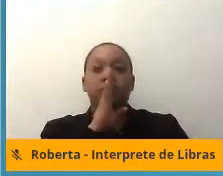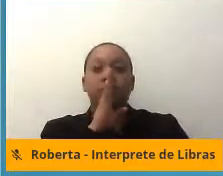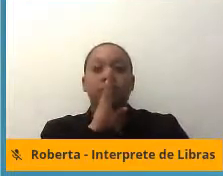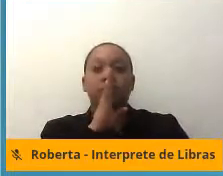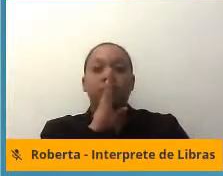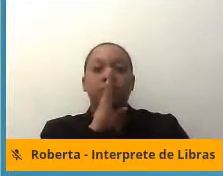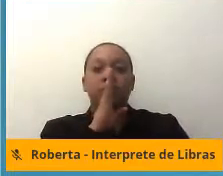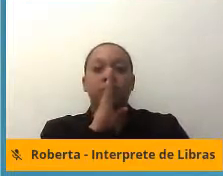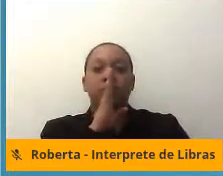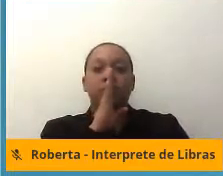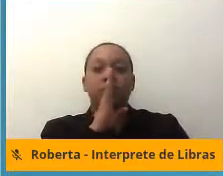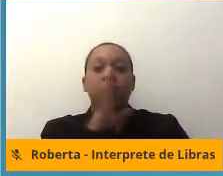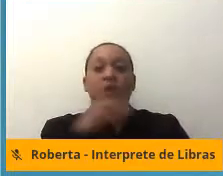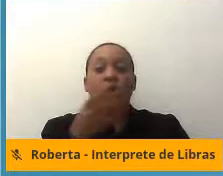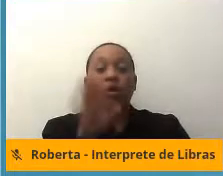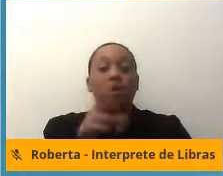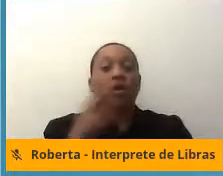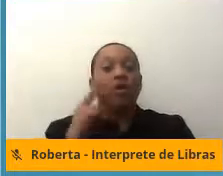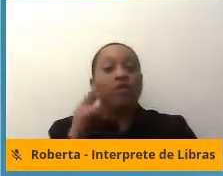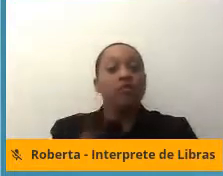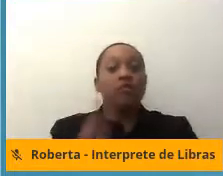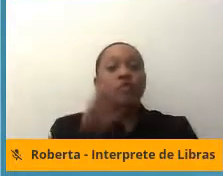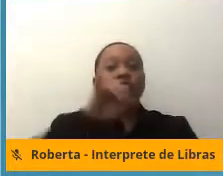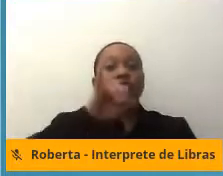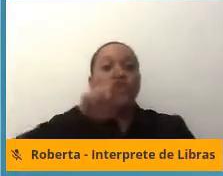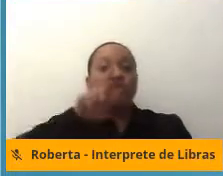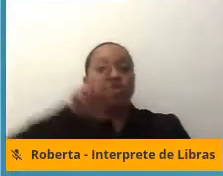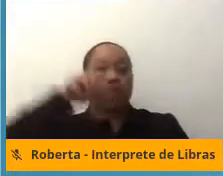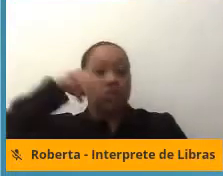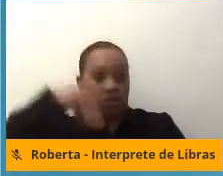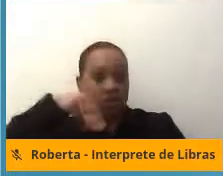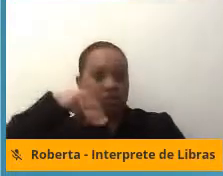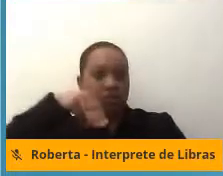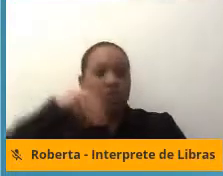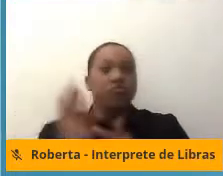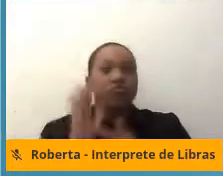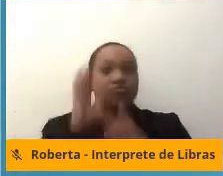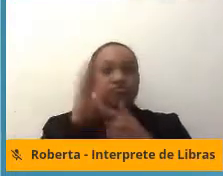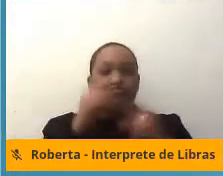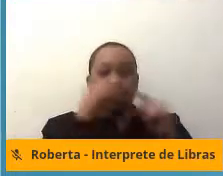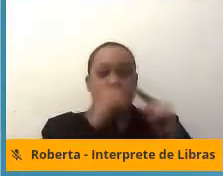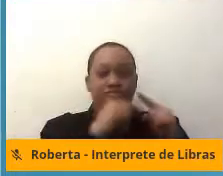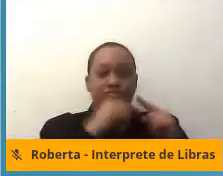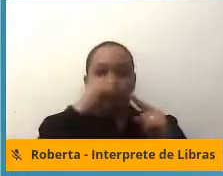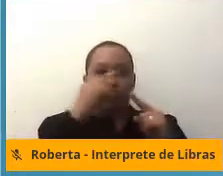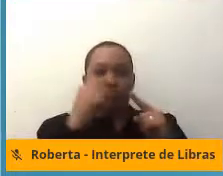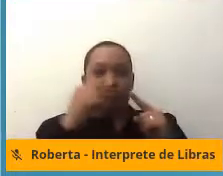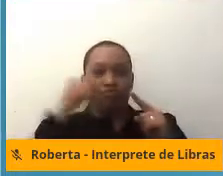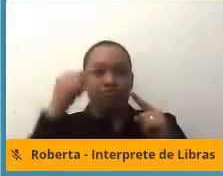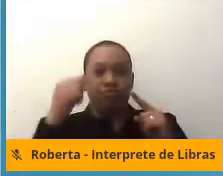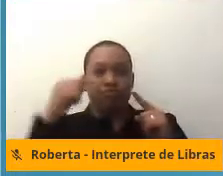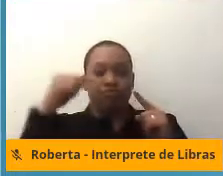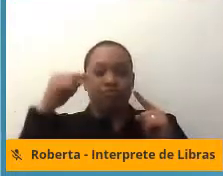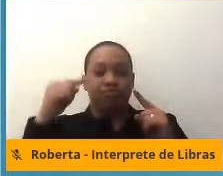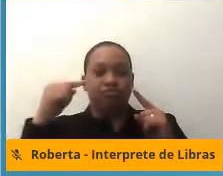Veja aqui, ó, o IgM aparecendo, ó, tá vendo, ó? Vou tirar aqui.